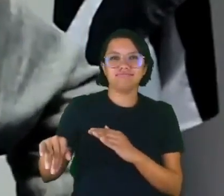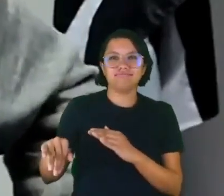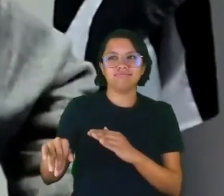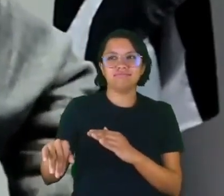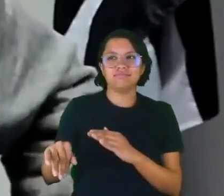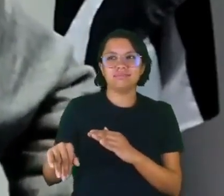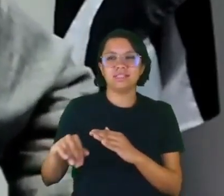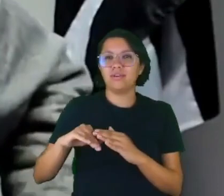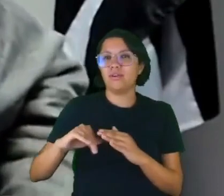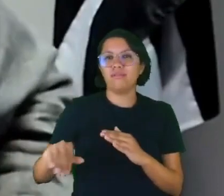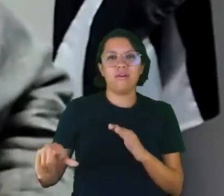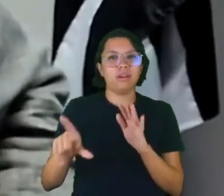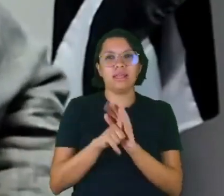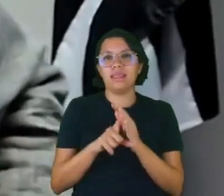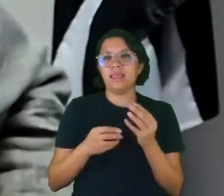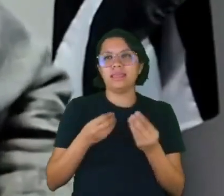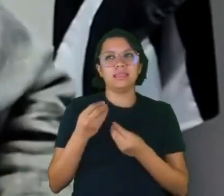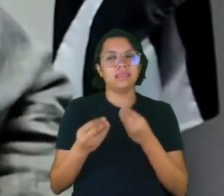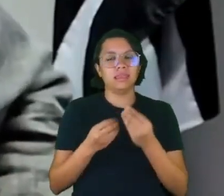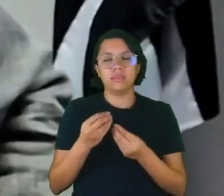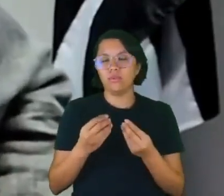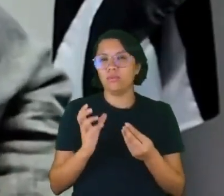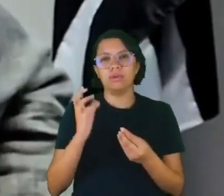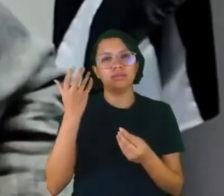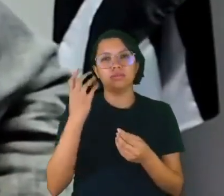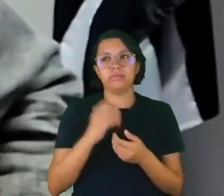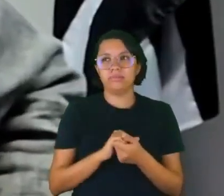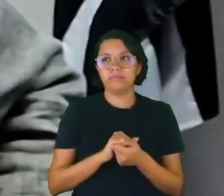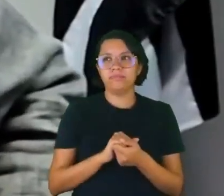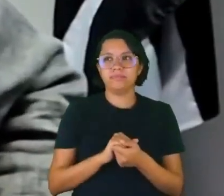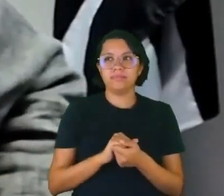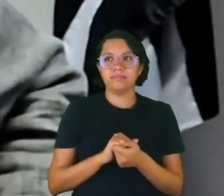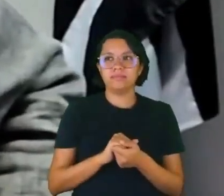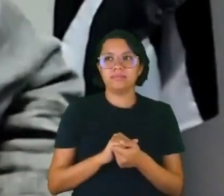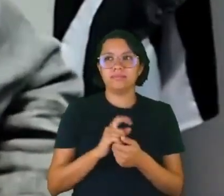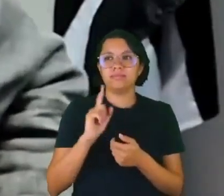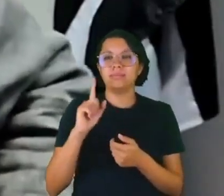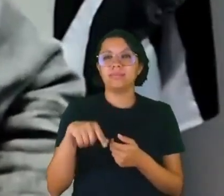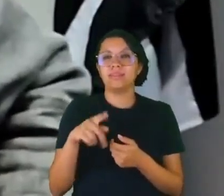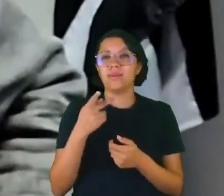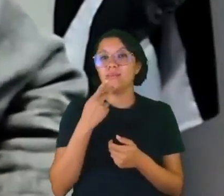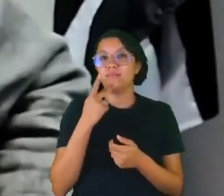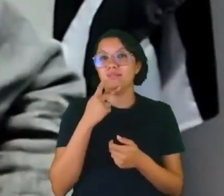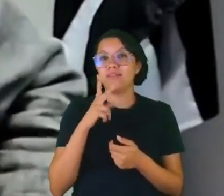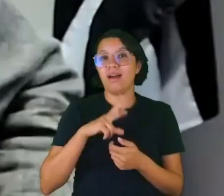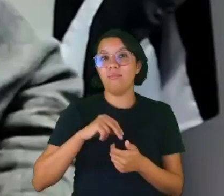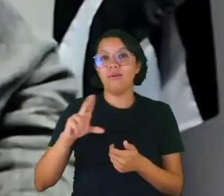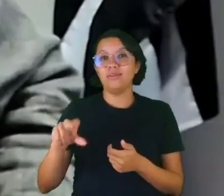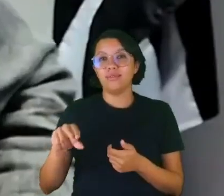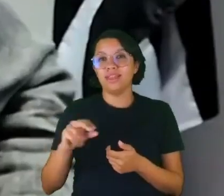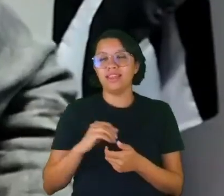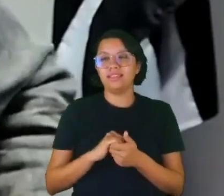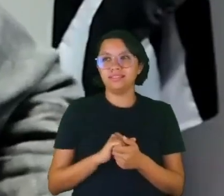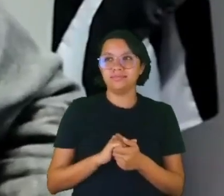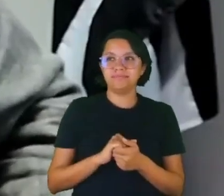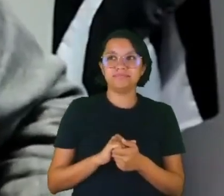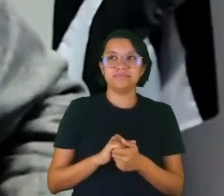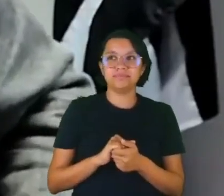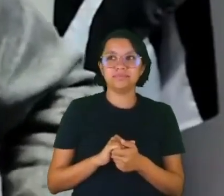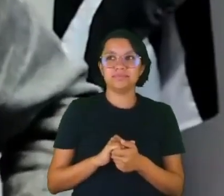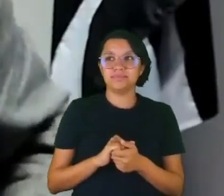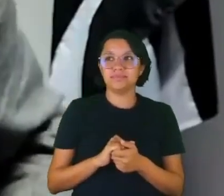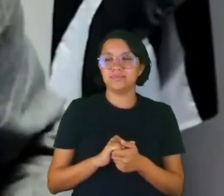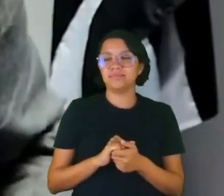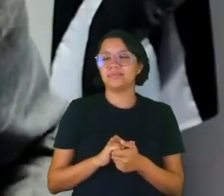Fora da lei não há solução. Não há solução, não adianta. Esse é um ditado português, né? Não é? É verdade. Esse é um ditado português. É